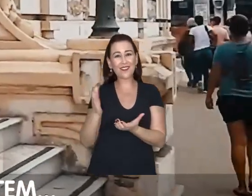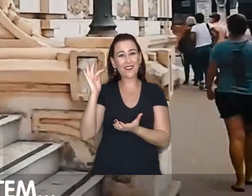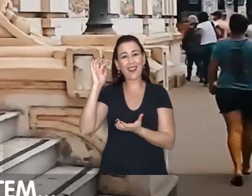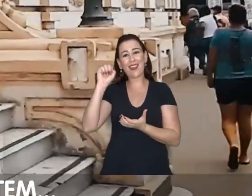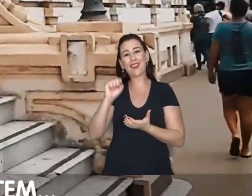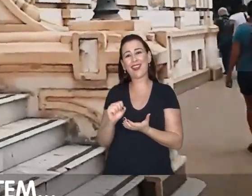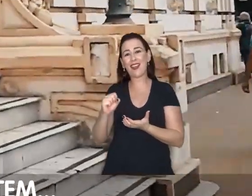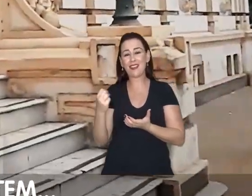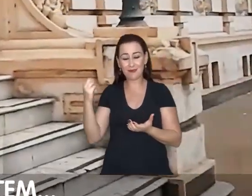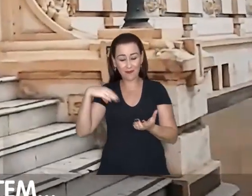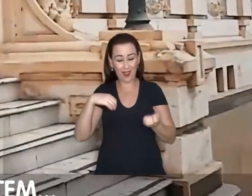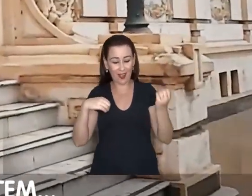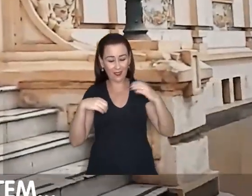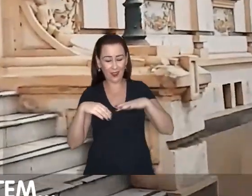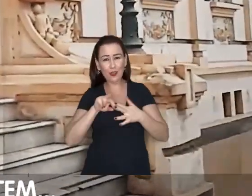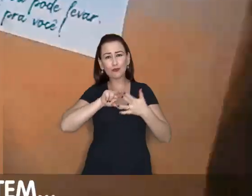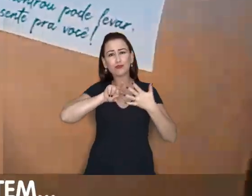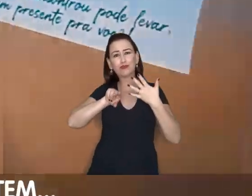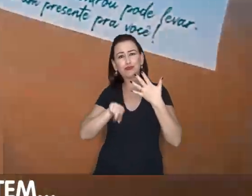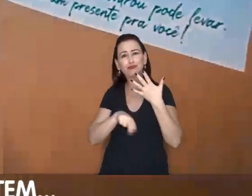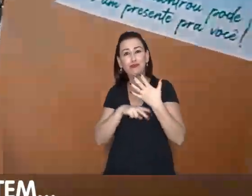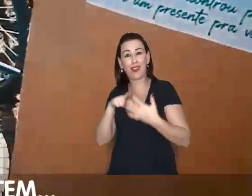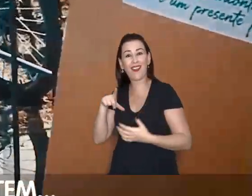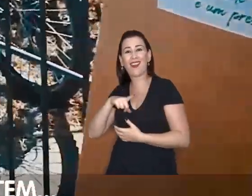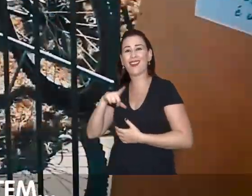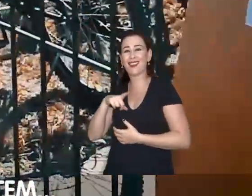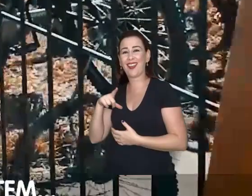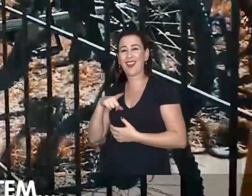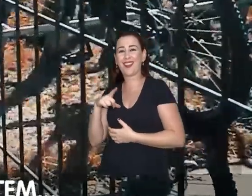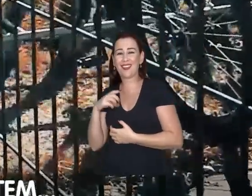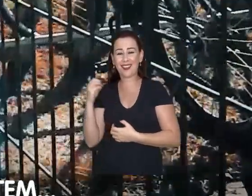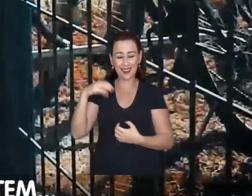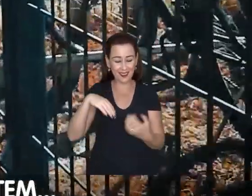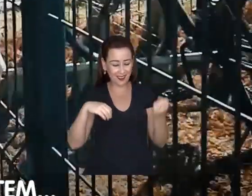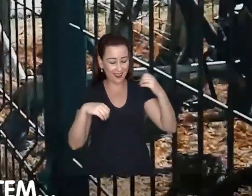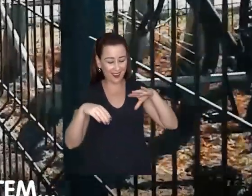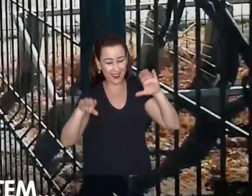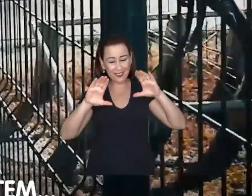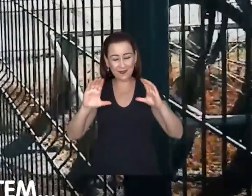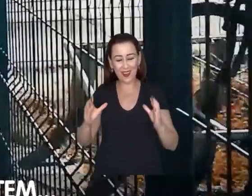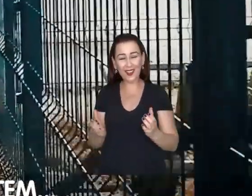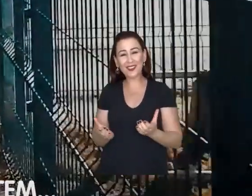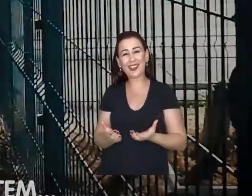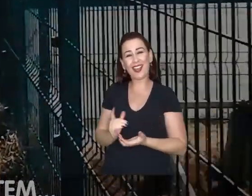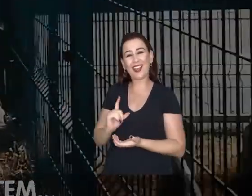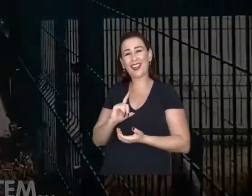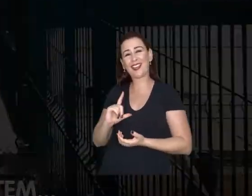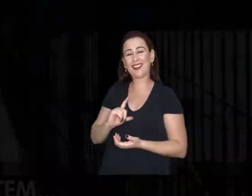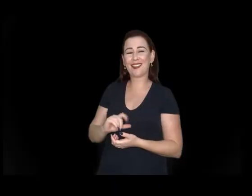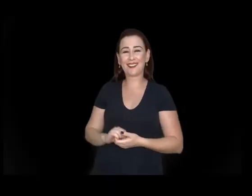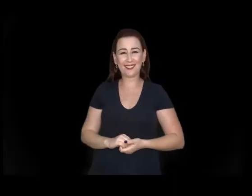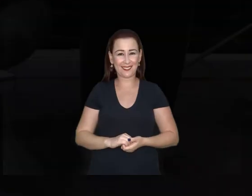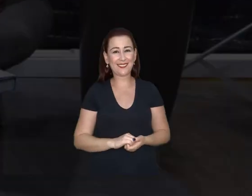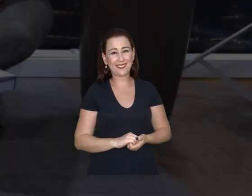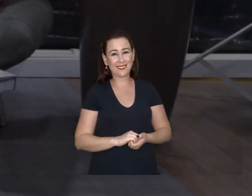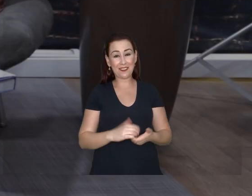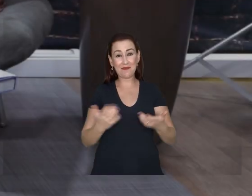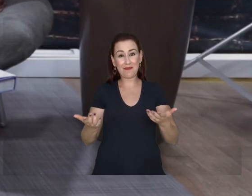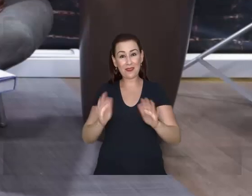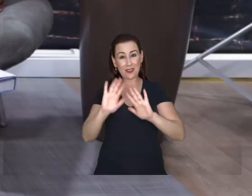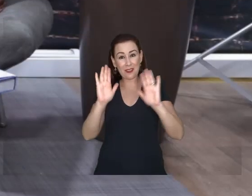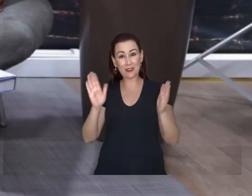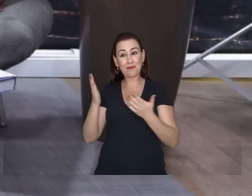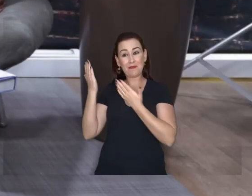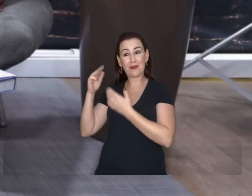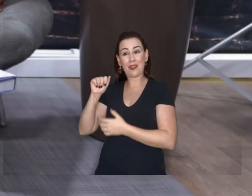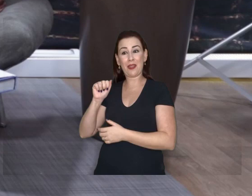Olha o balaio de feira, no balaio tem. Olha o balaio de feira, no balaio tem. Oi, gente,